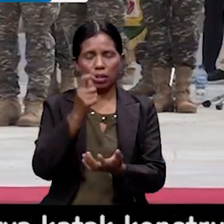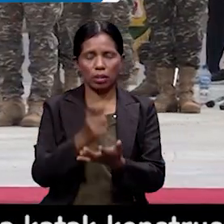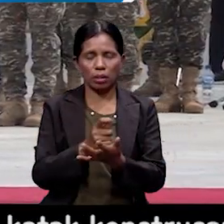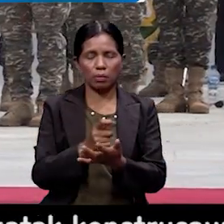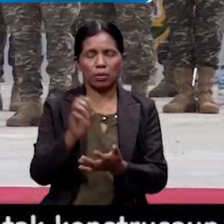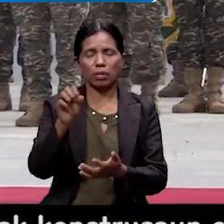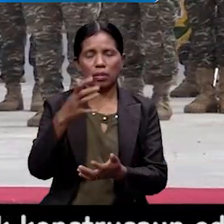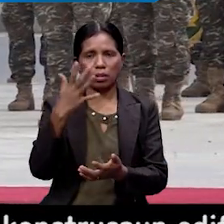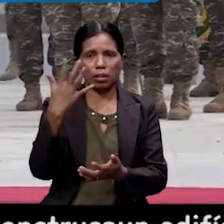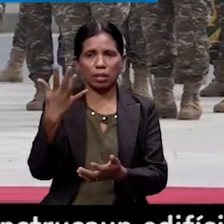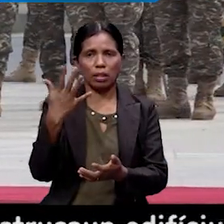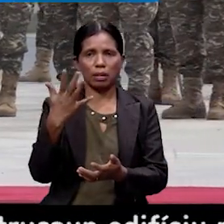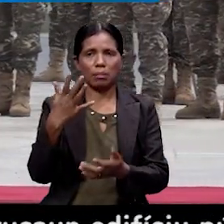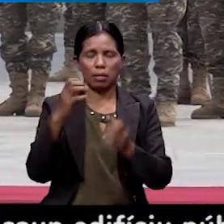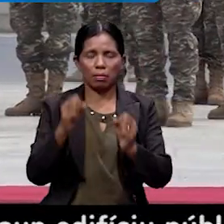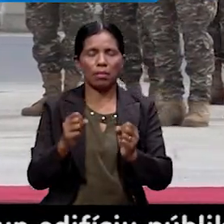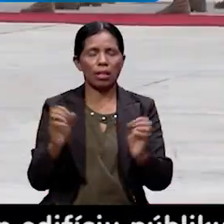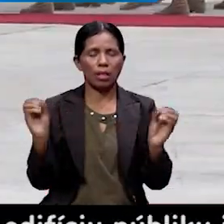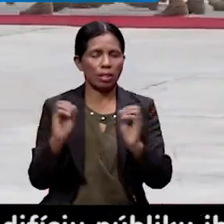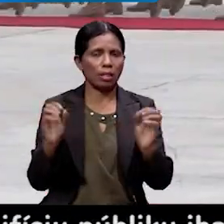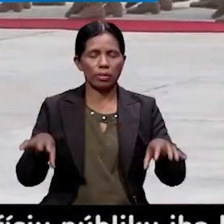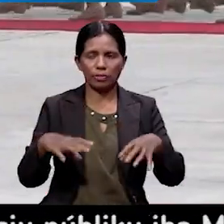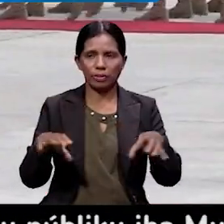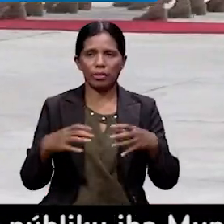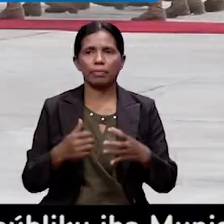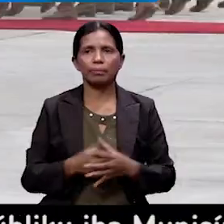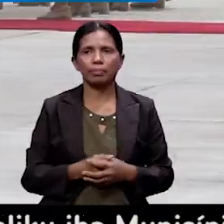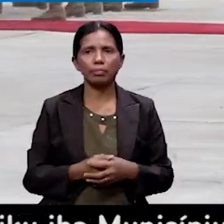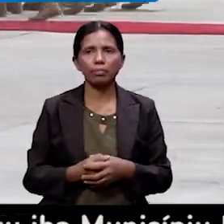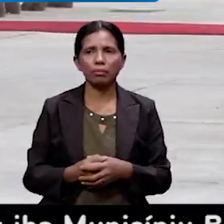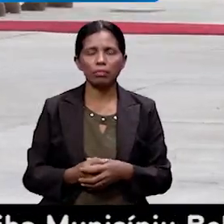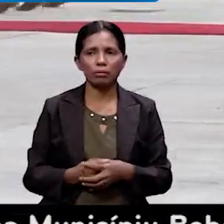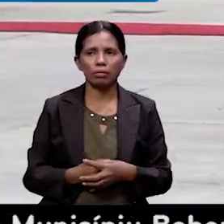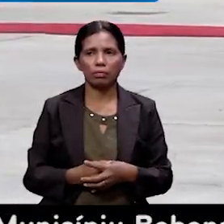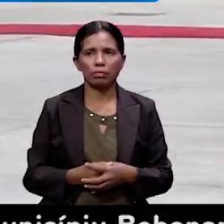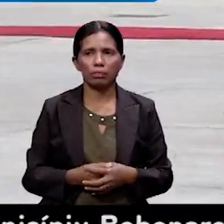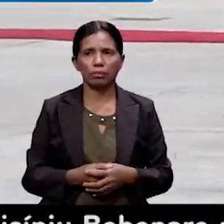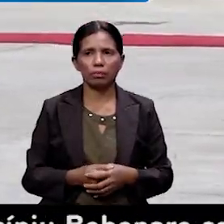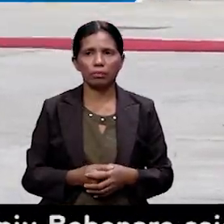Macreforma Ona. Leopoldina de Carvalho, bem-vinda Simenis, Ziemen.